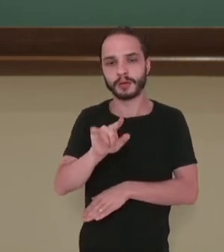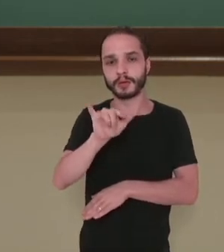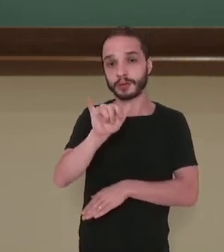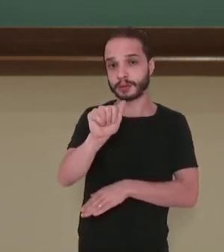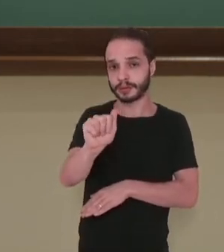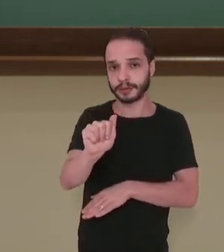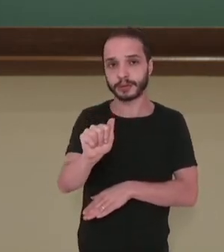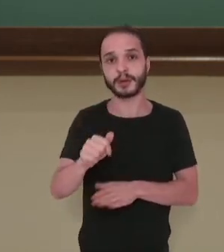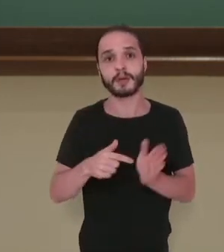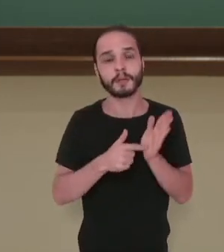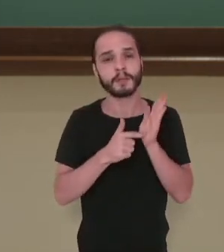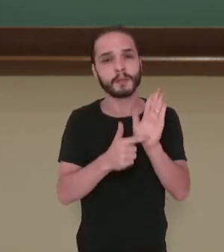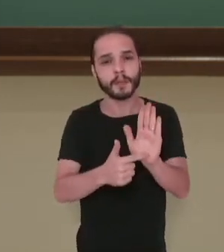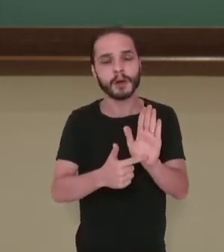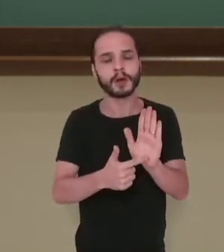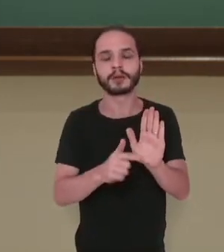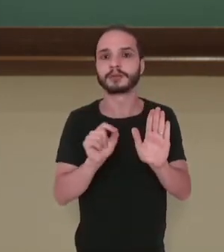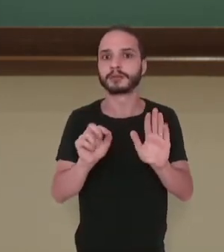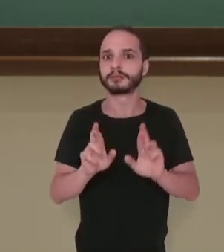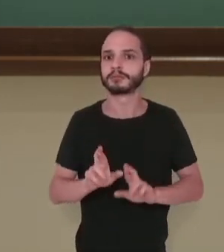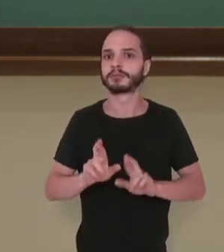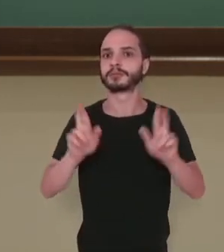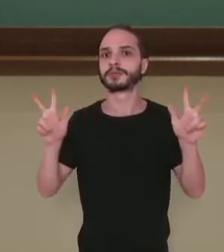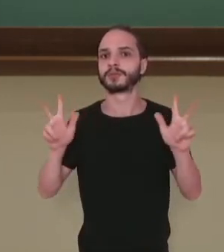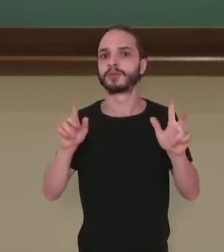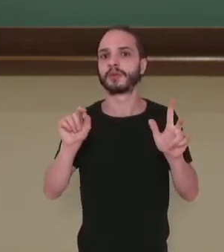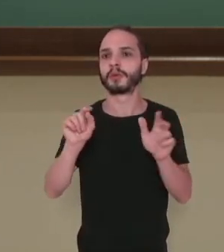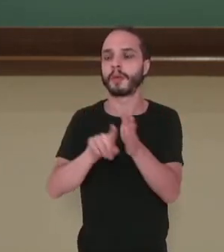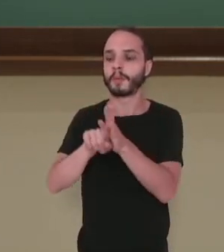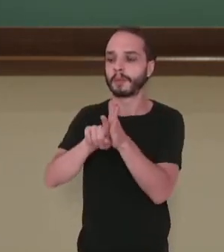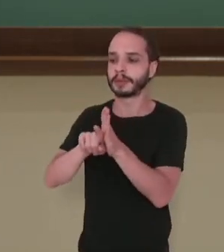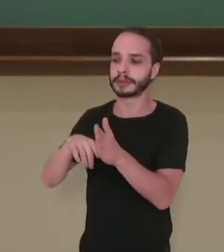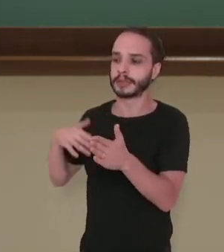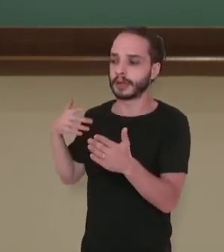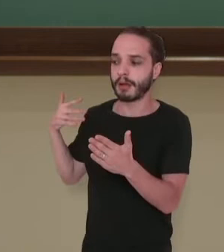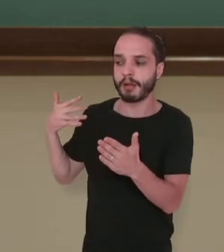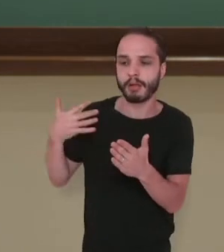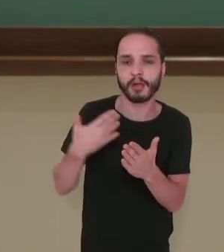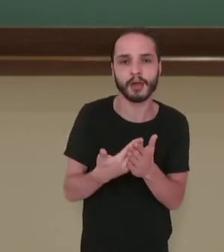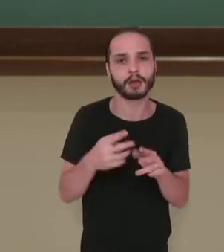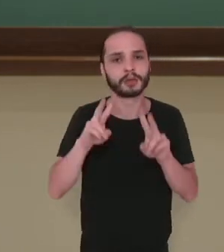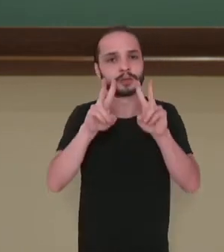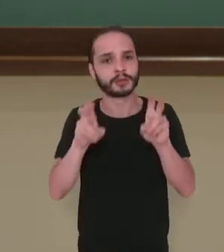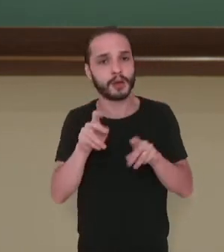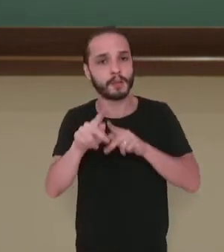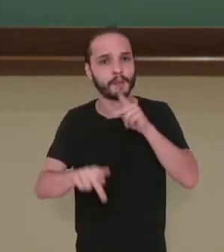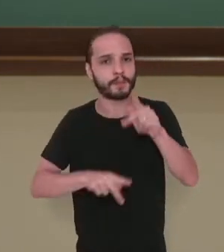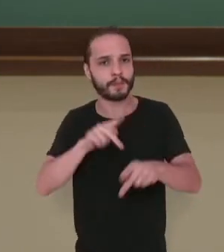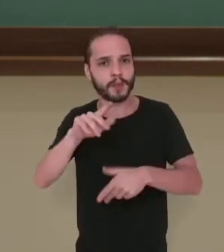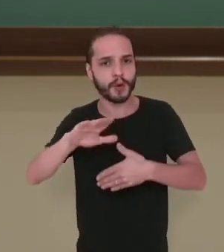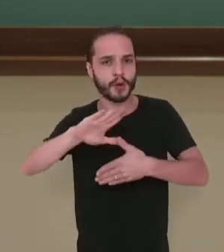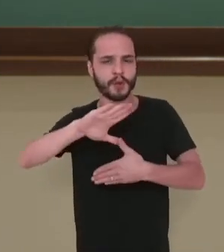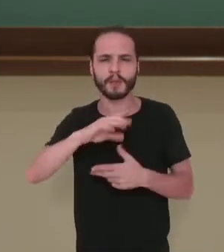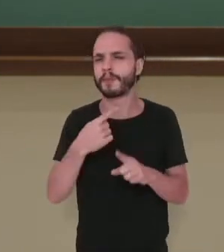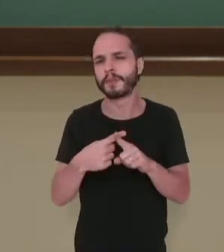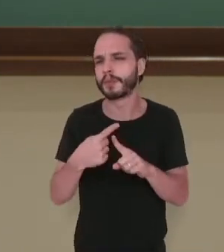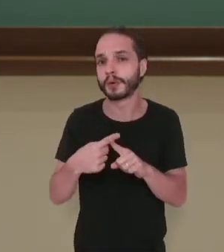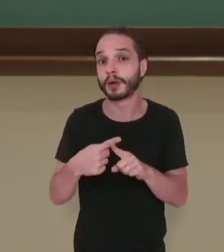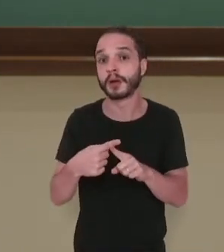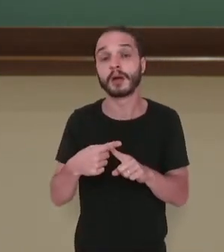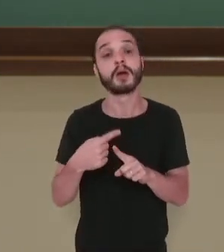ele traz uma mudança de rumo com relação às pesquisas sobre o povoamento da América. Por quê? Porque até